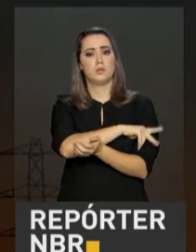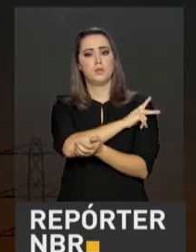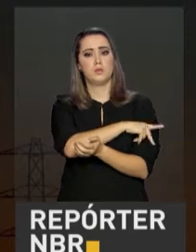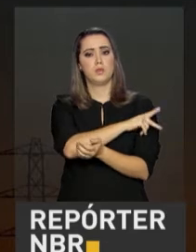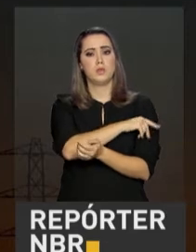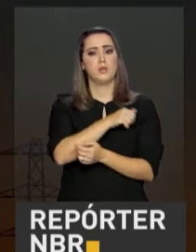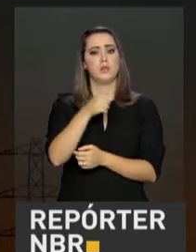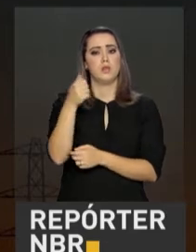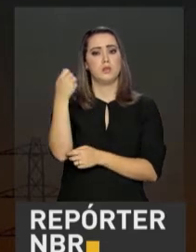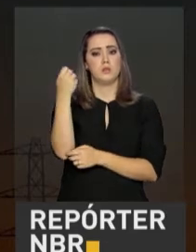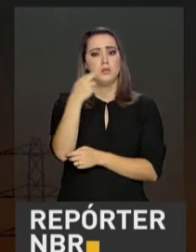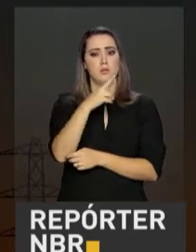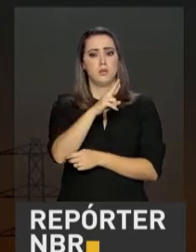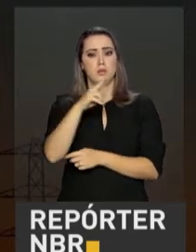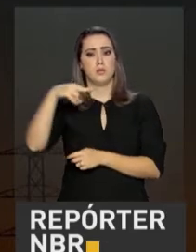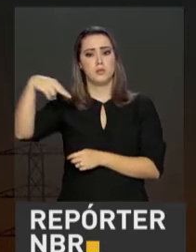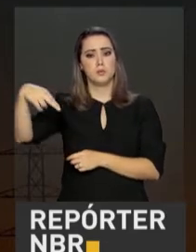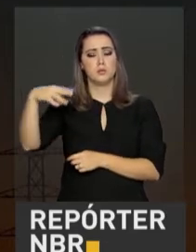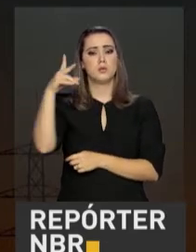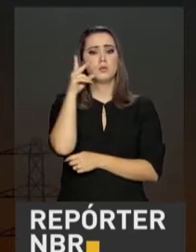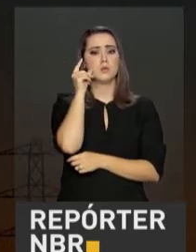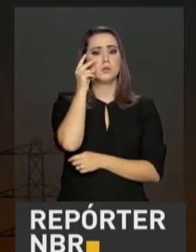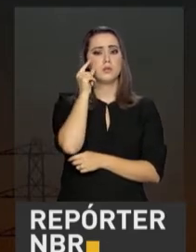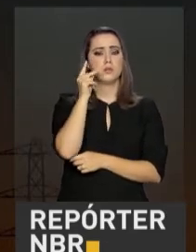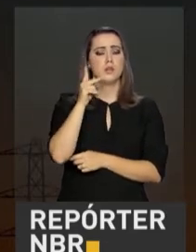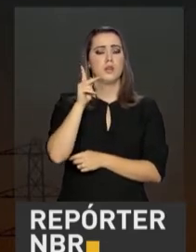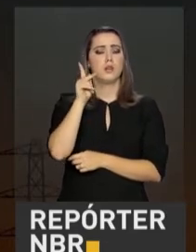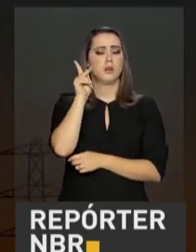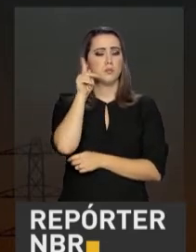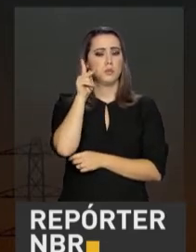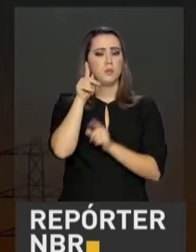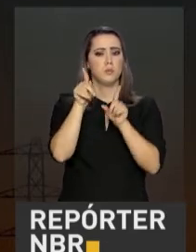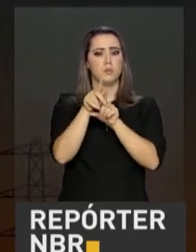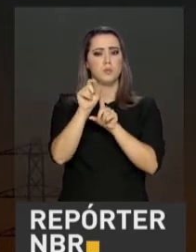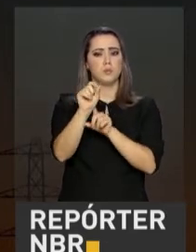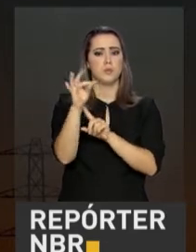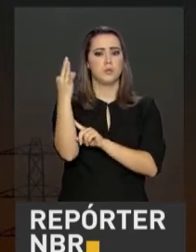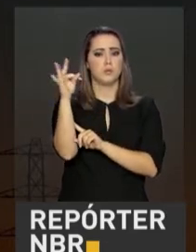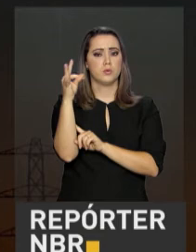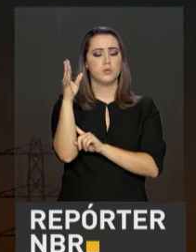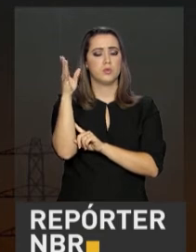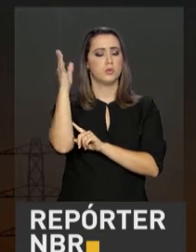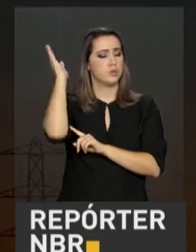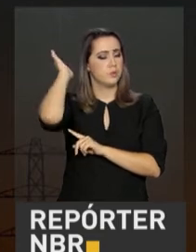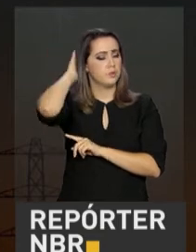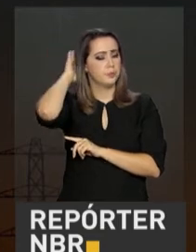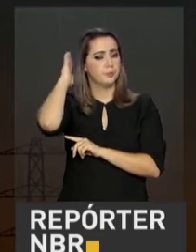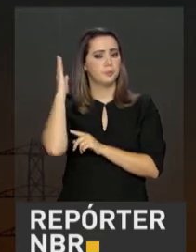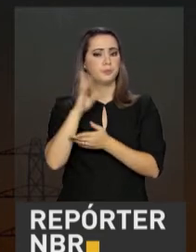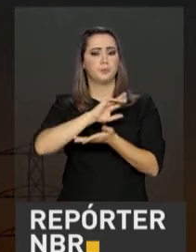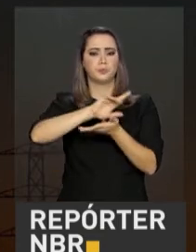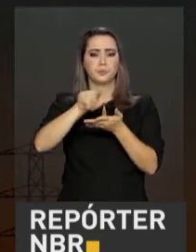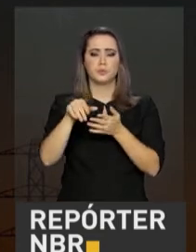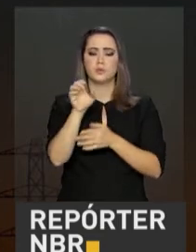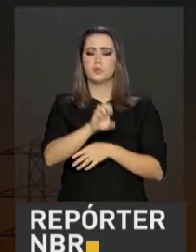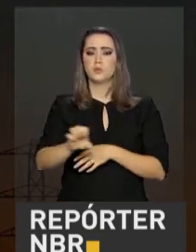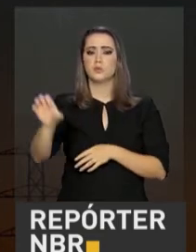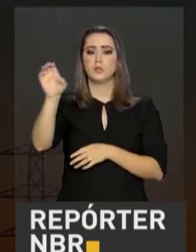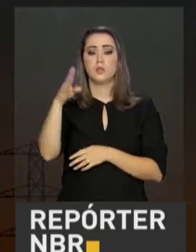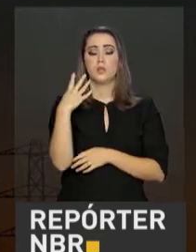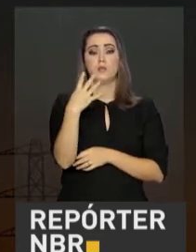Norte, Ceará, Piauí, Tocantins, Pará, Minas Gerais e Paraná. O leilão foi concorrido e